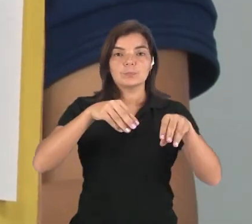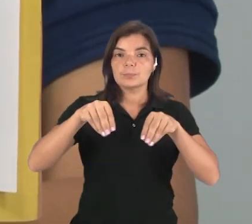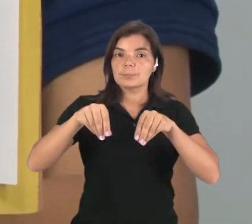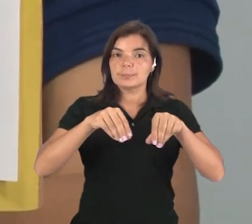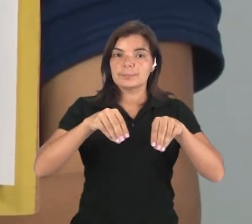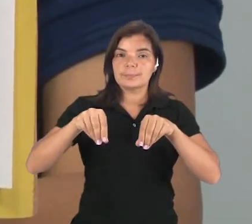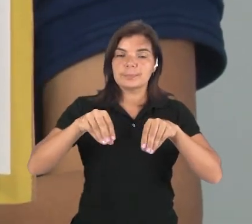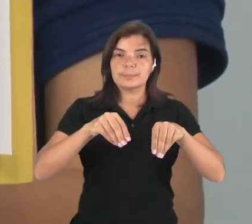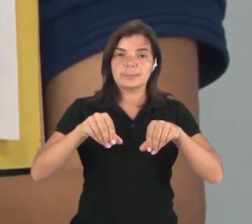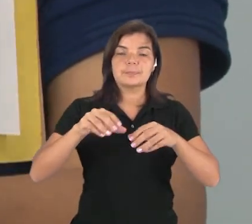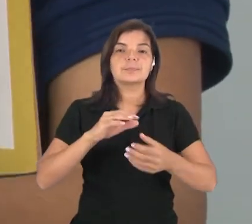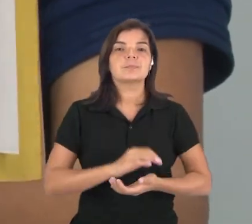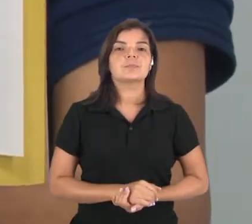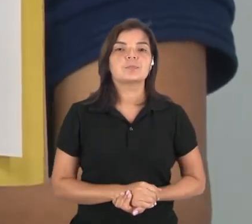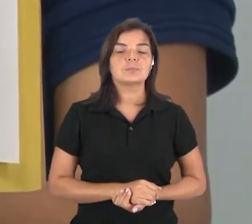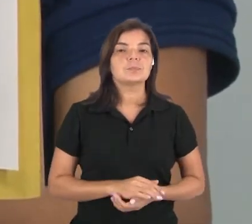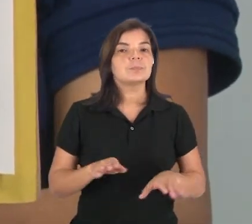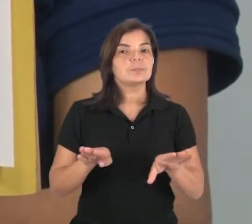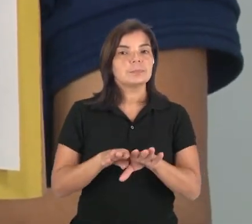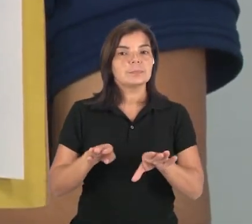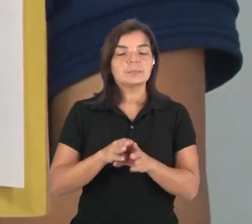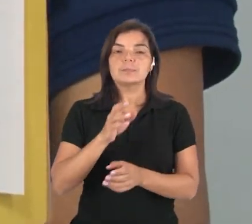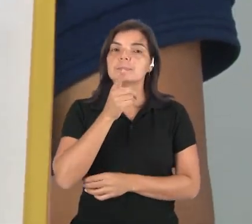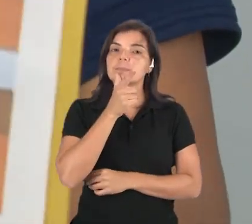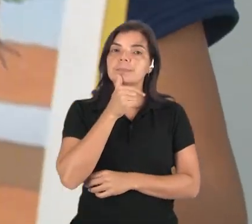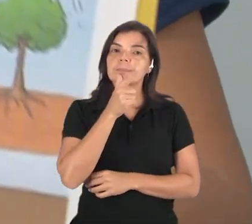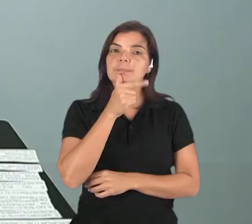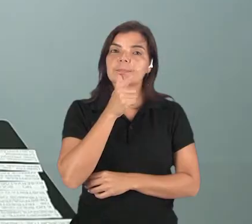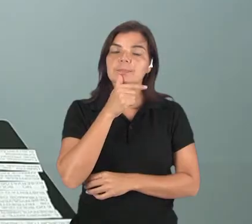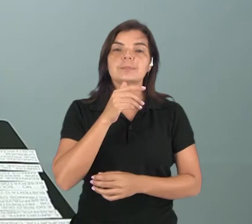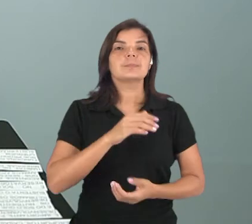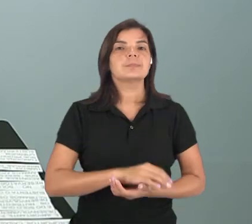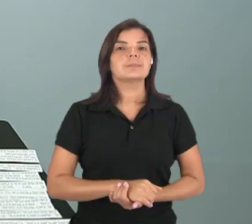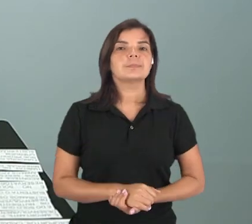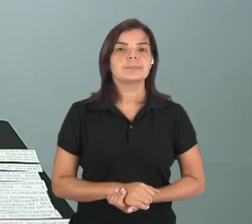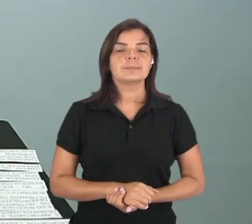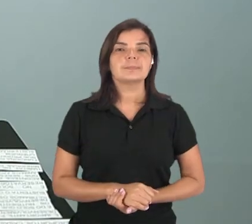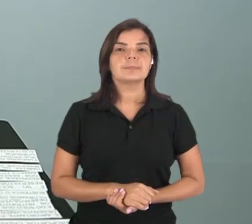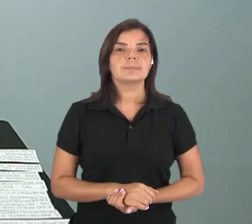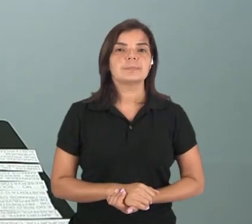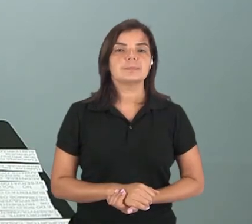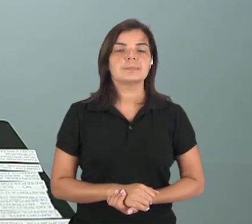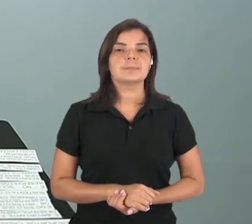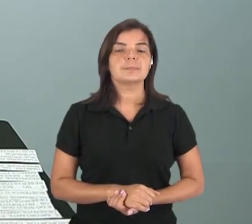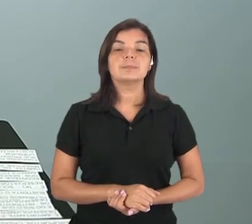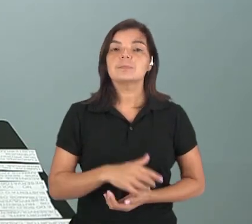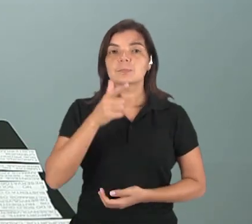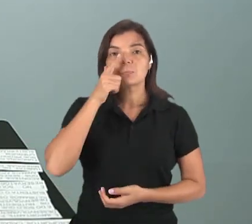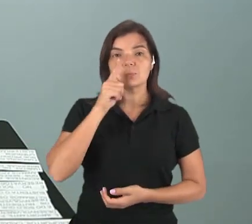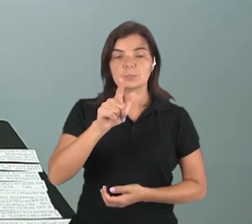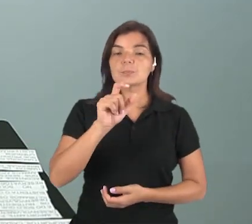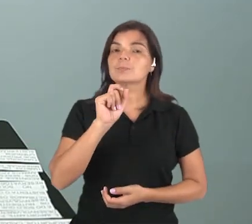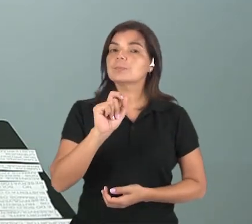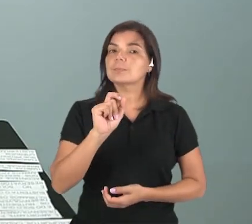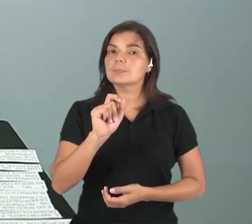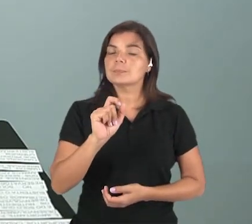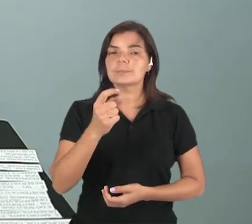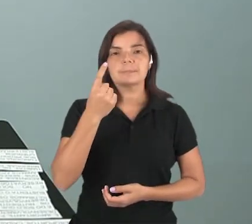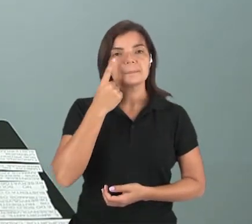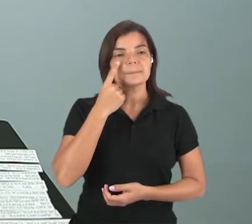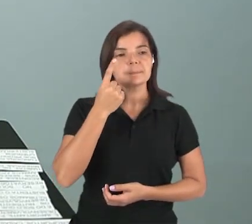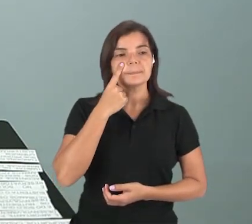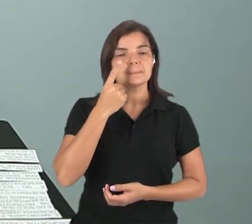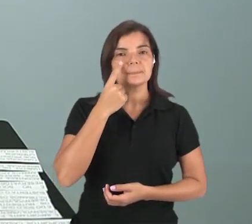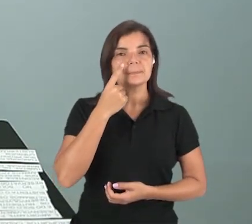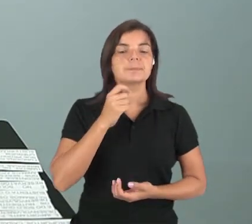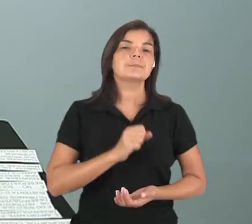solo e também a água. Muito bem. O que conseguimos